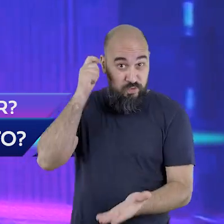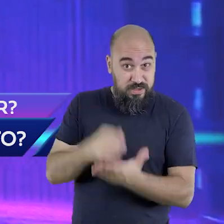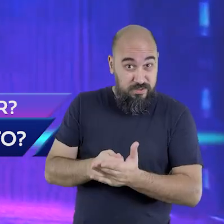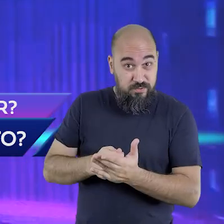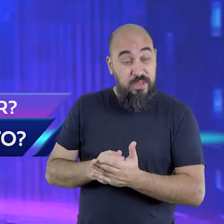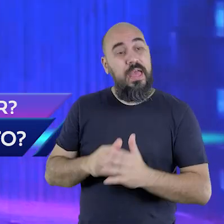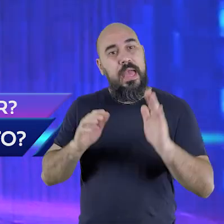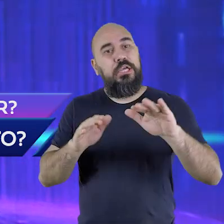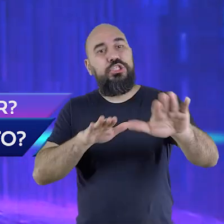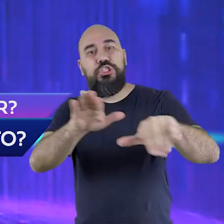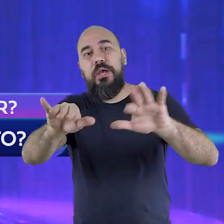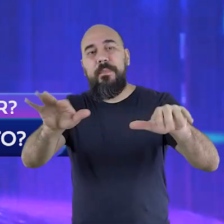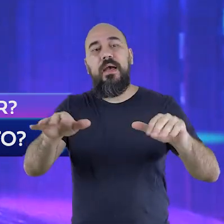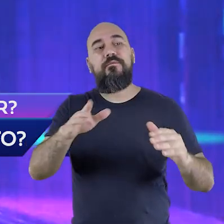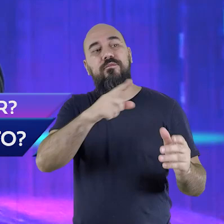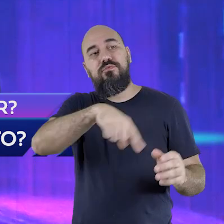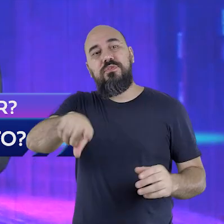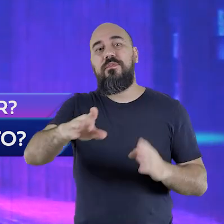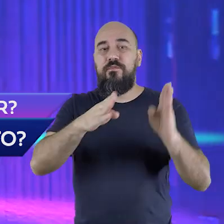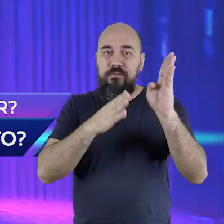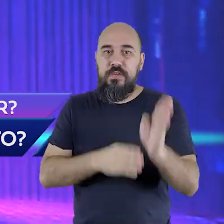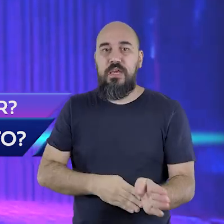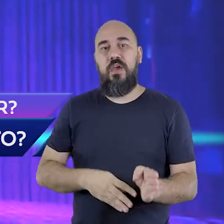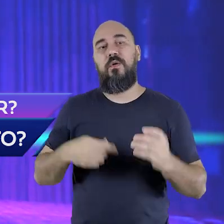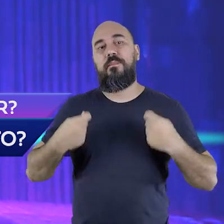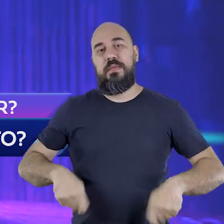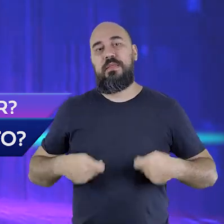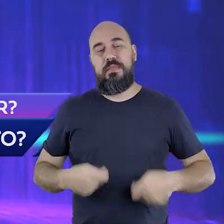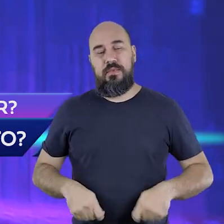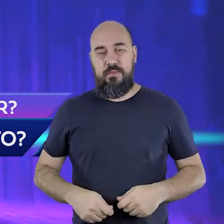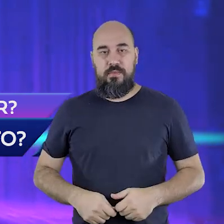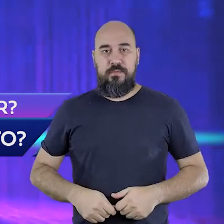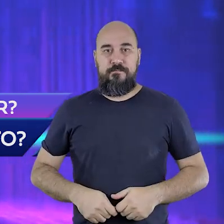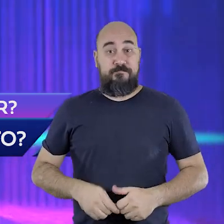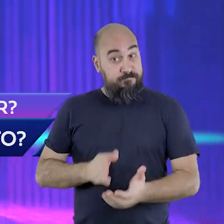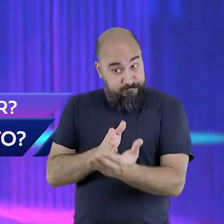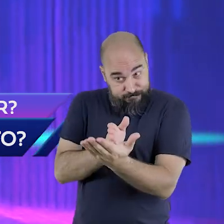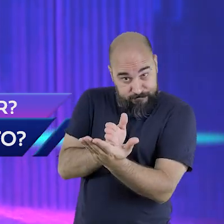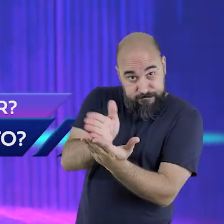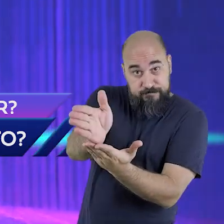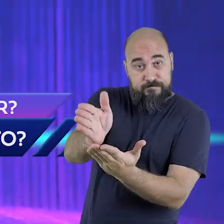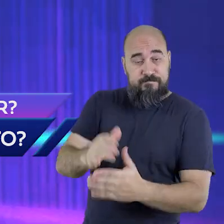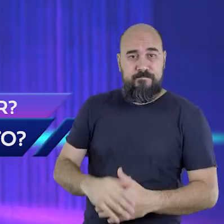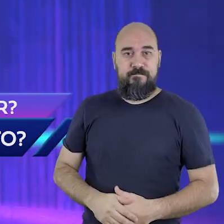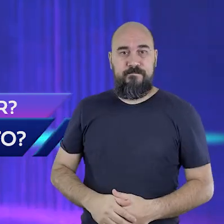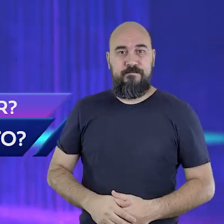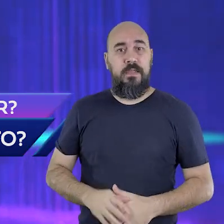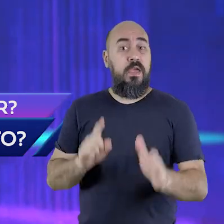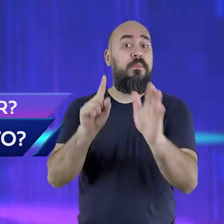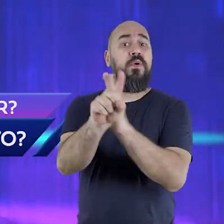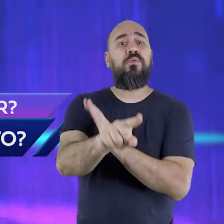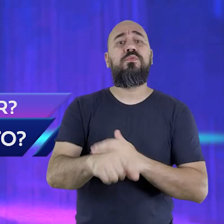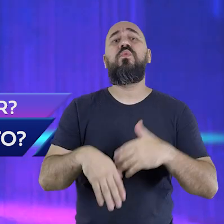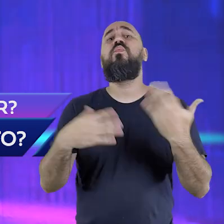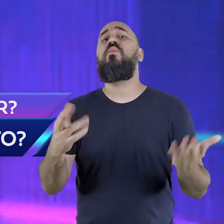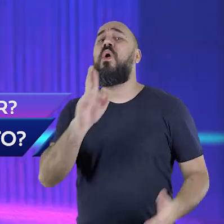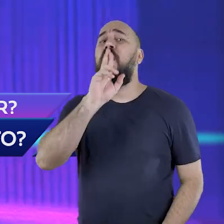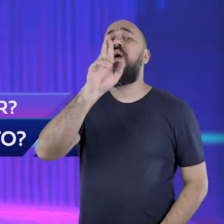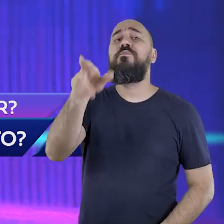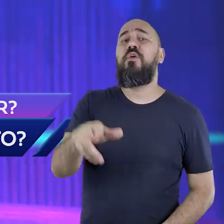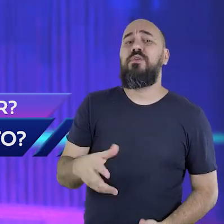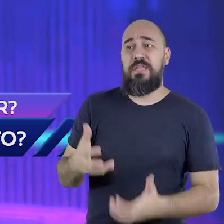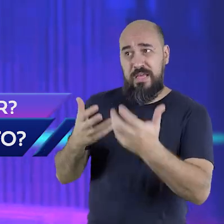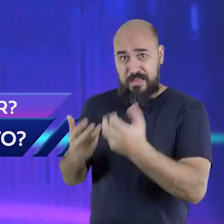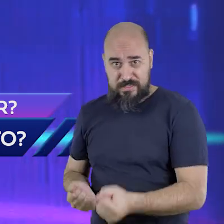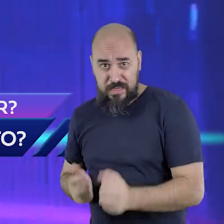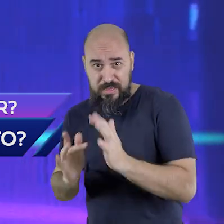fidelidade. O tempo está acabando. Por isso a minha pergunta para você é: qual será a